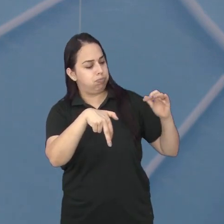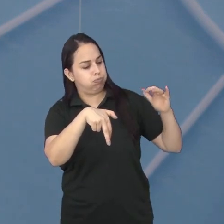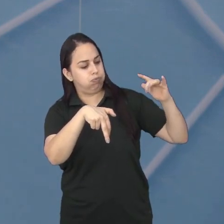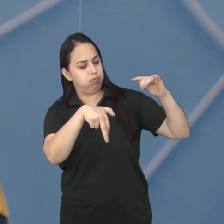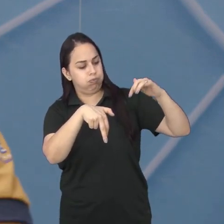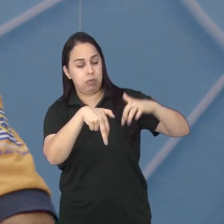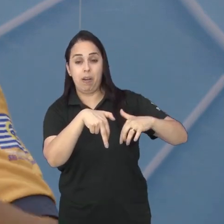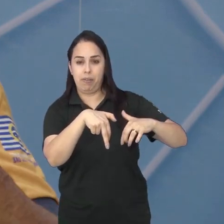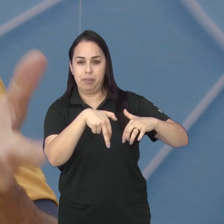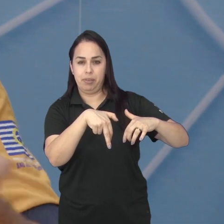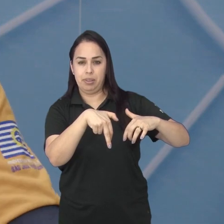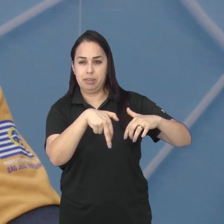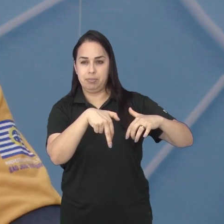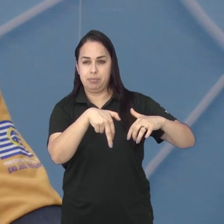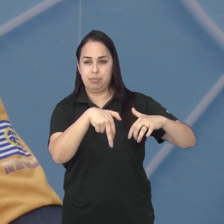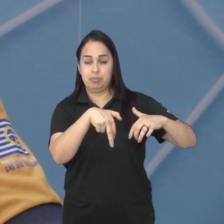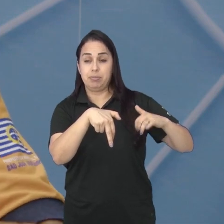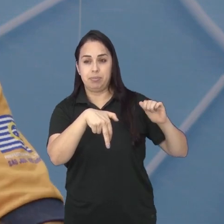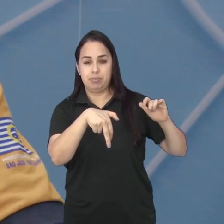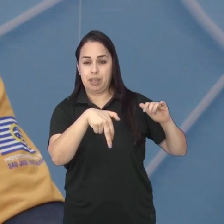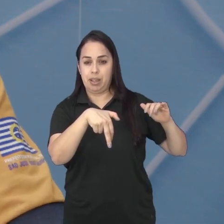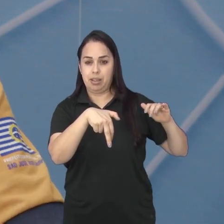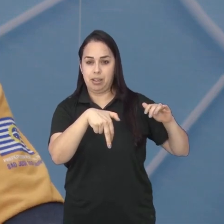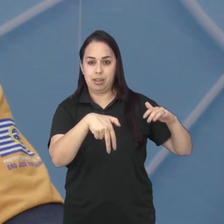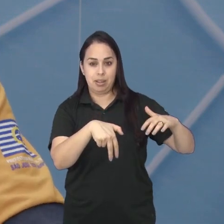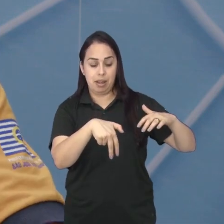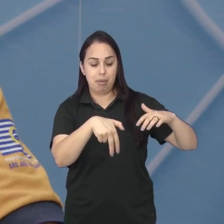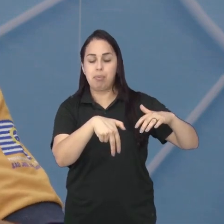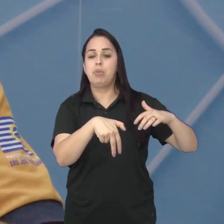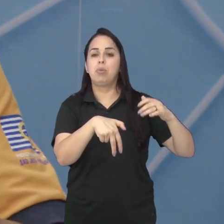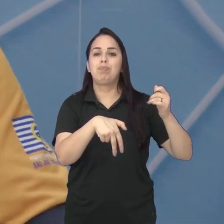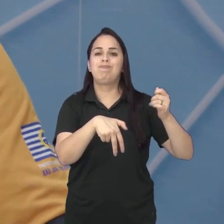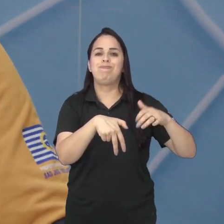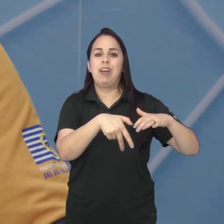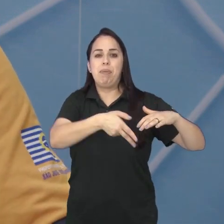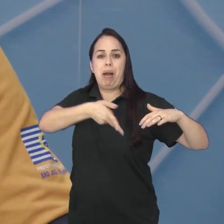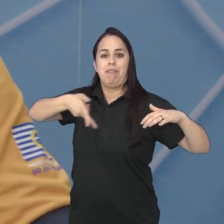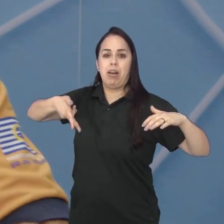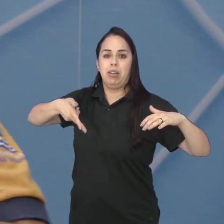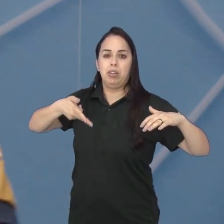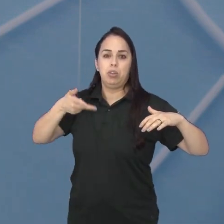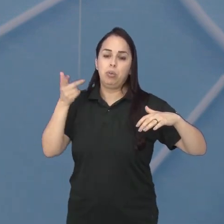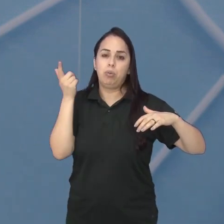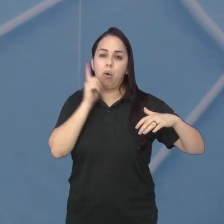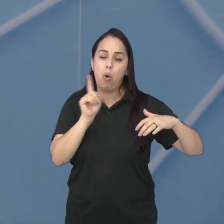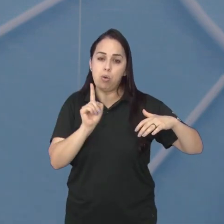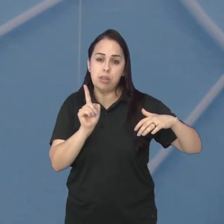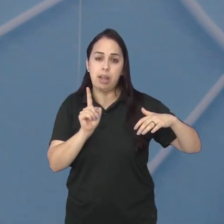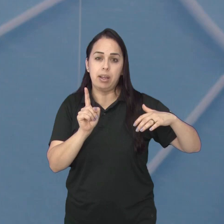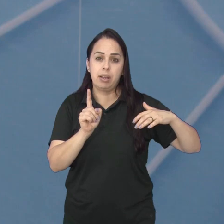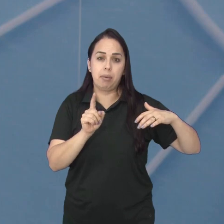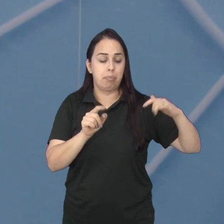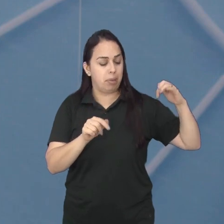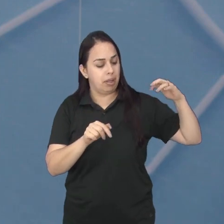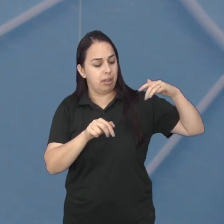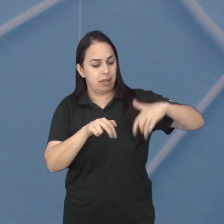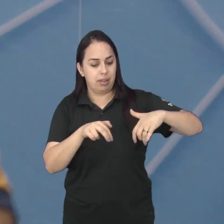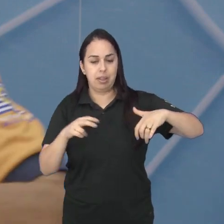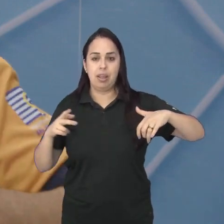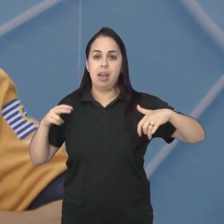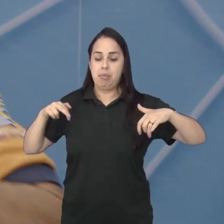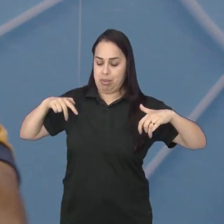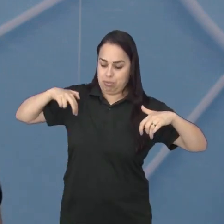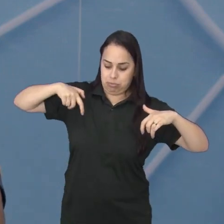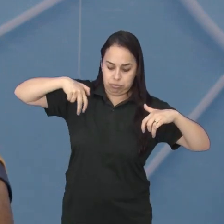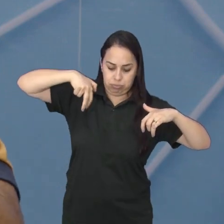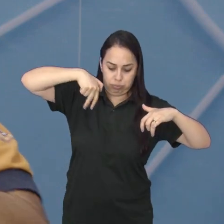estiver vindo já, vamos colocar aqui uma situação de uma cabeça d'água, você, para sair da cachoeira, você vai ter que ir de encontro à água, porque ela está descendo,